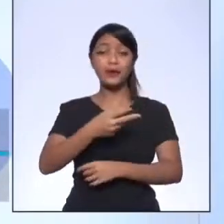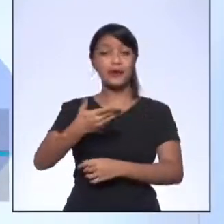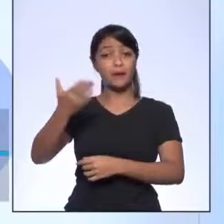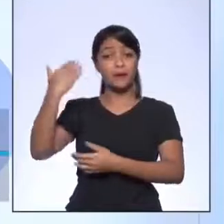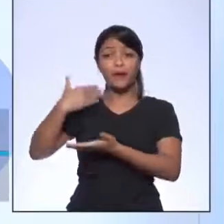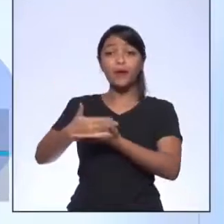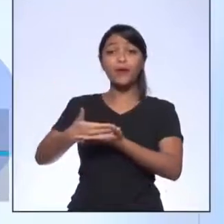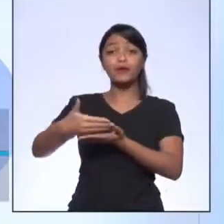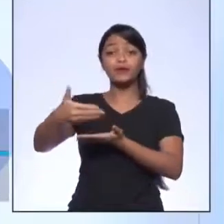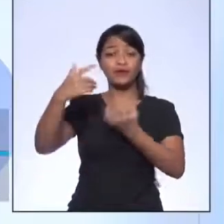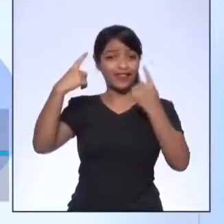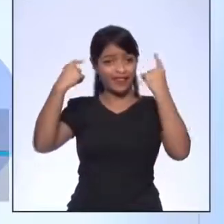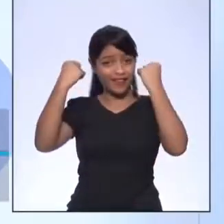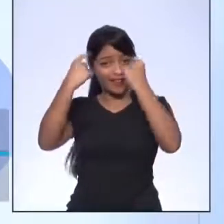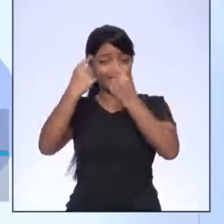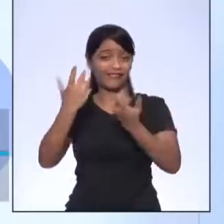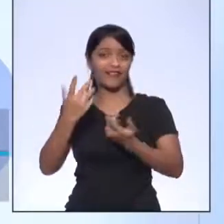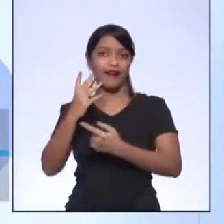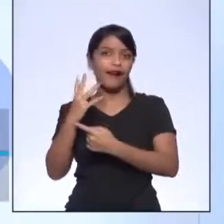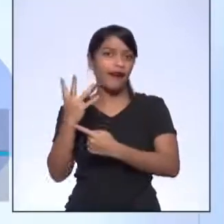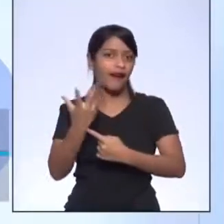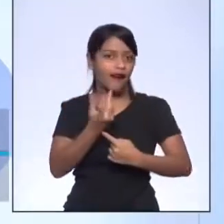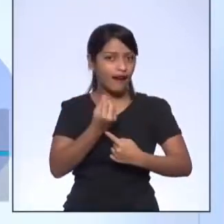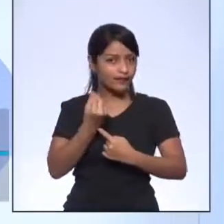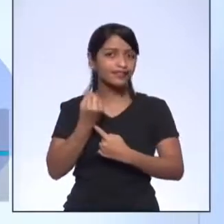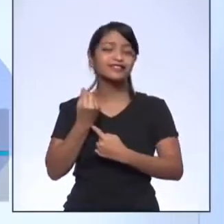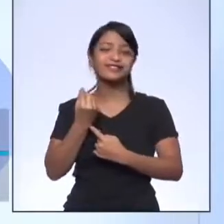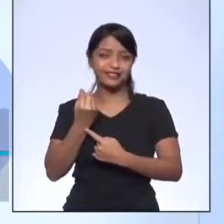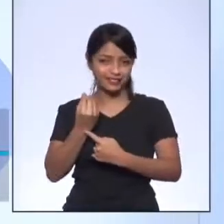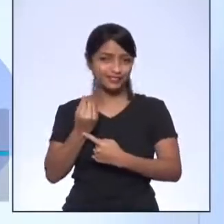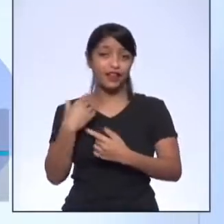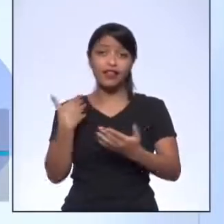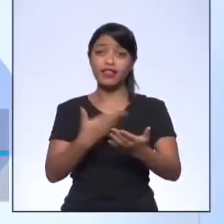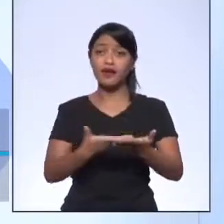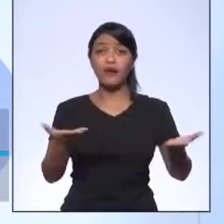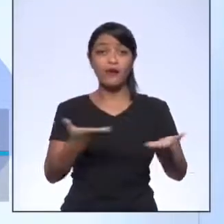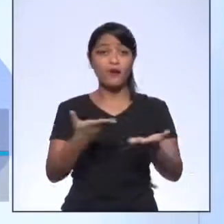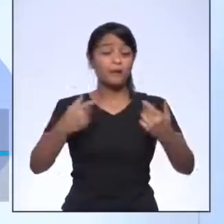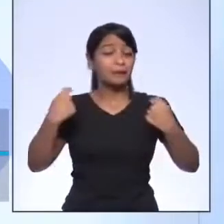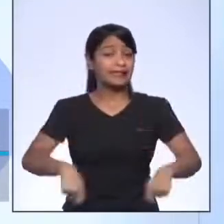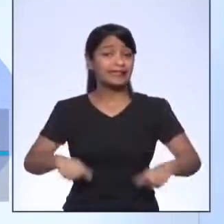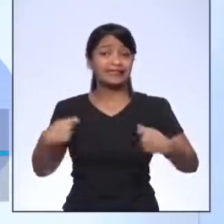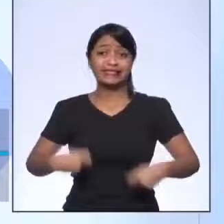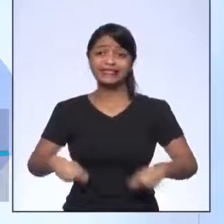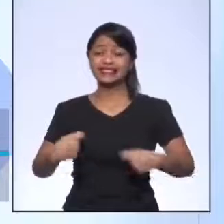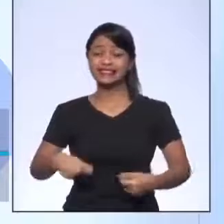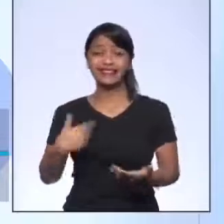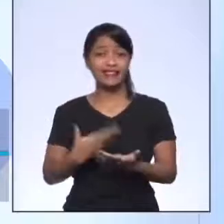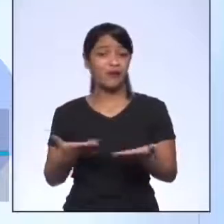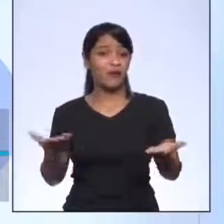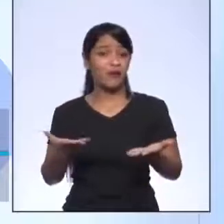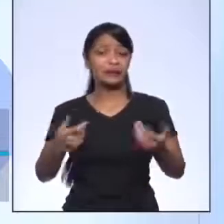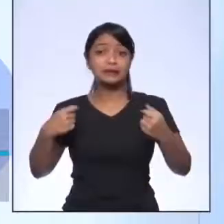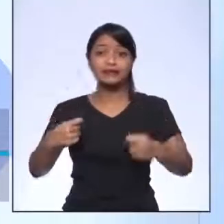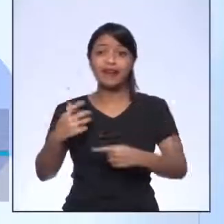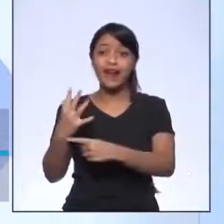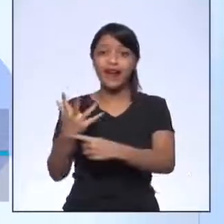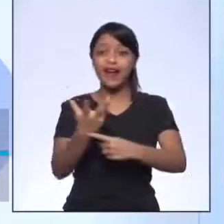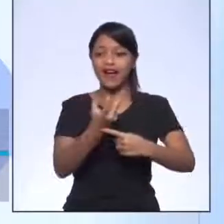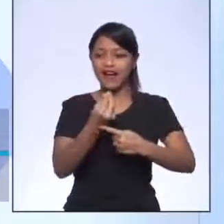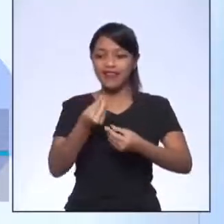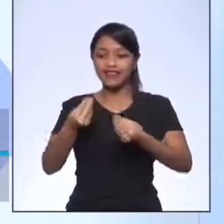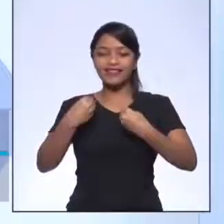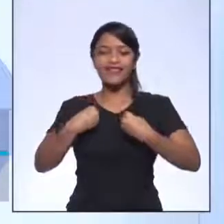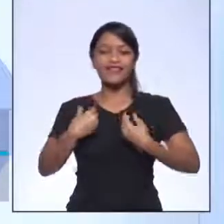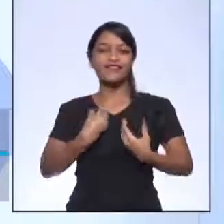né? O teatro, as artes, é algo que o homem ele não consegue ficar sem. Nós precisamos da arte até para deixar a nossa vida mais leve,